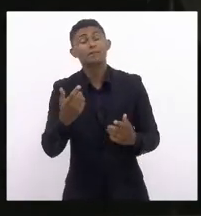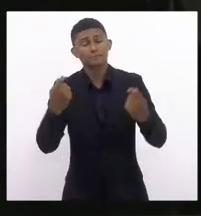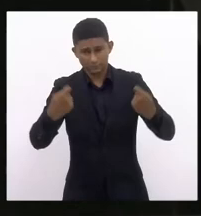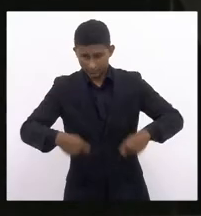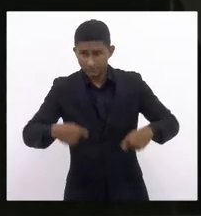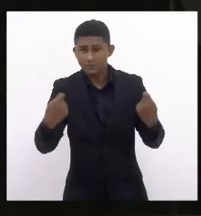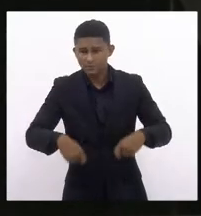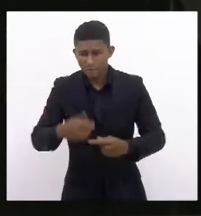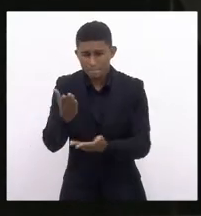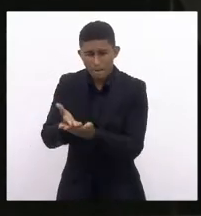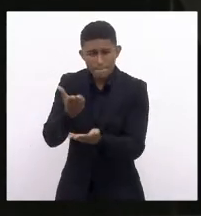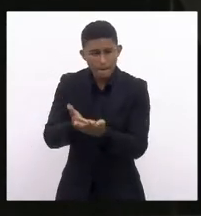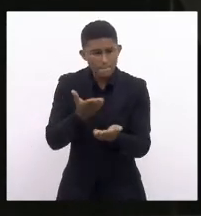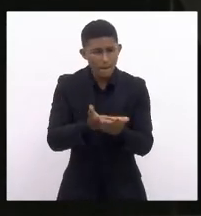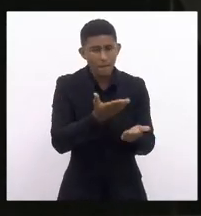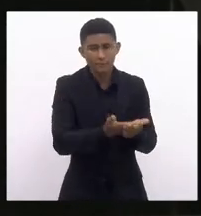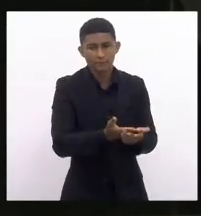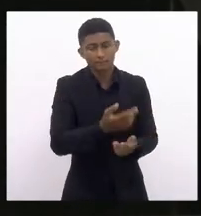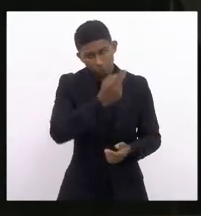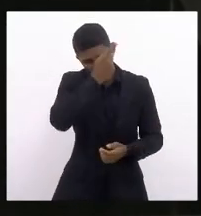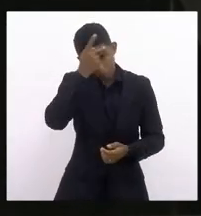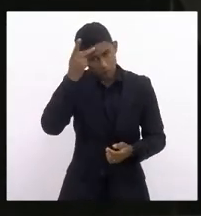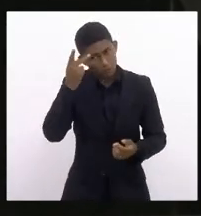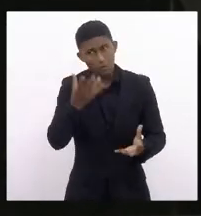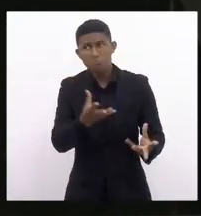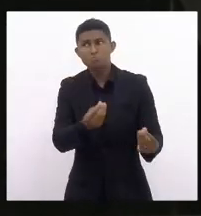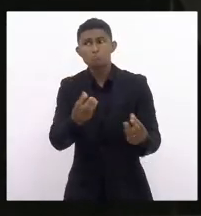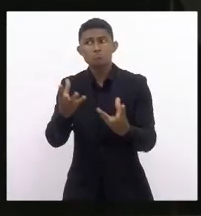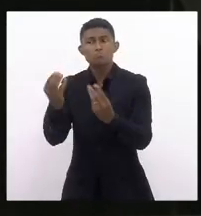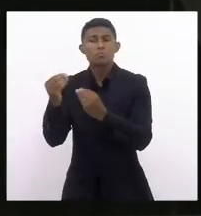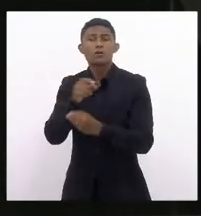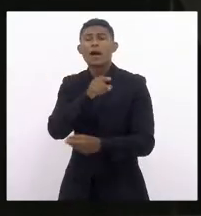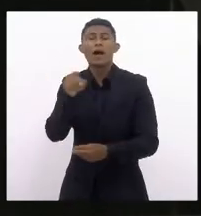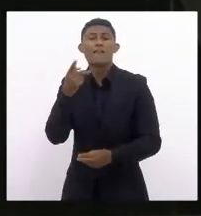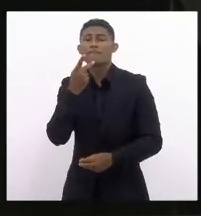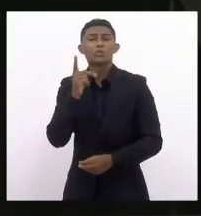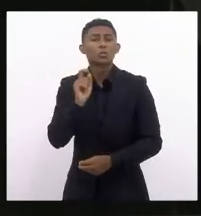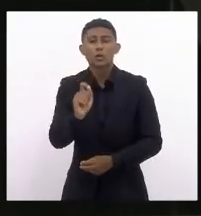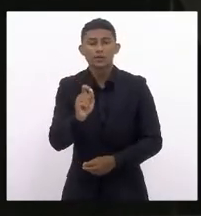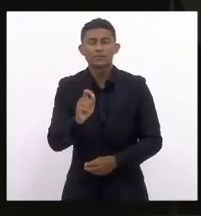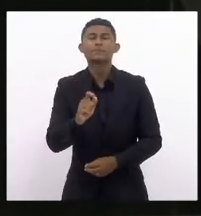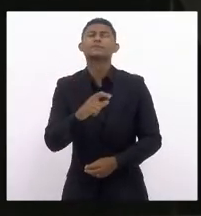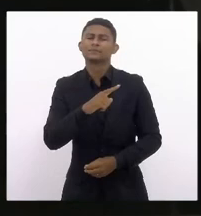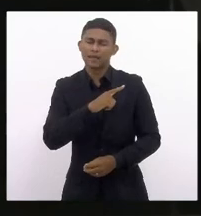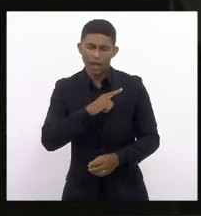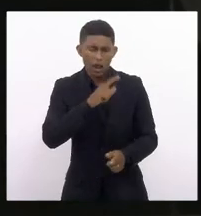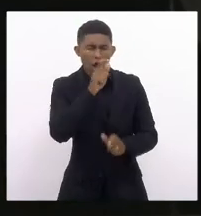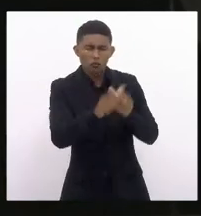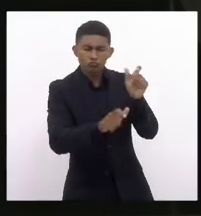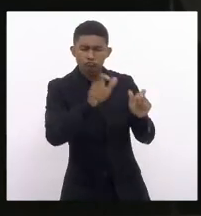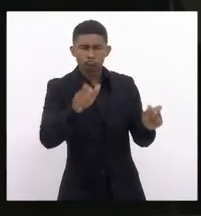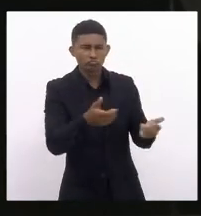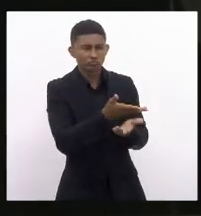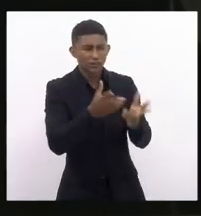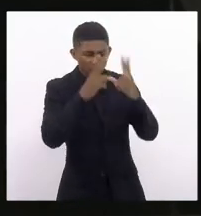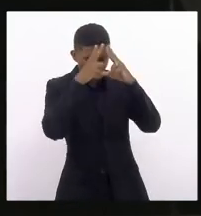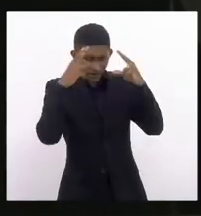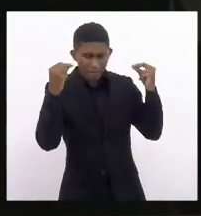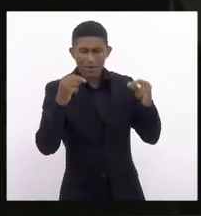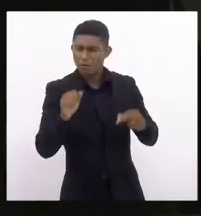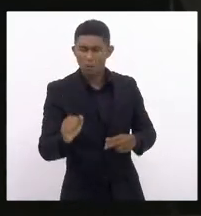As pessoas falam em milhares de trabalhadores da enfermagem. No entanto, o